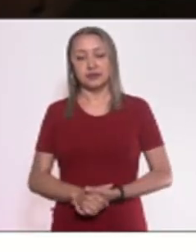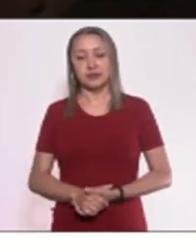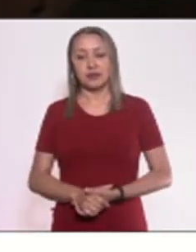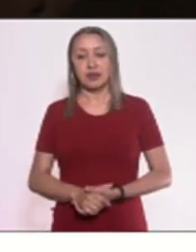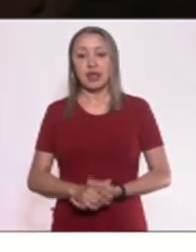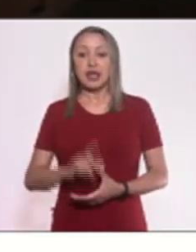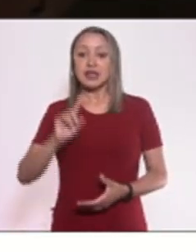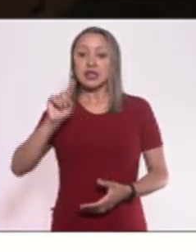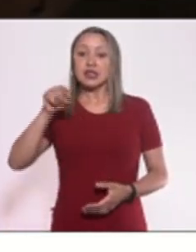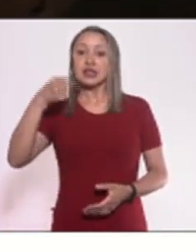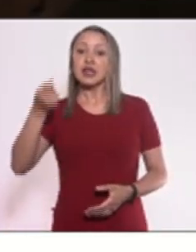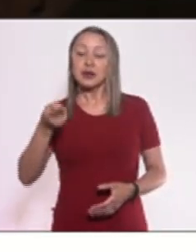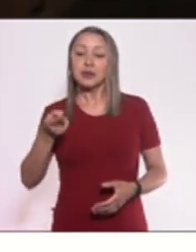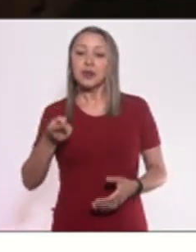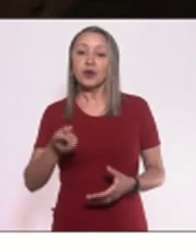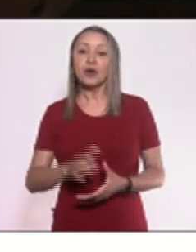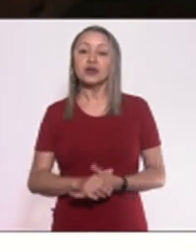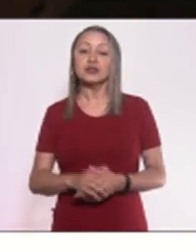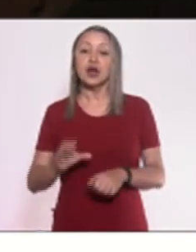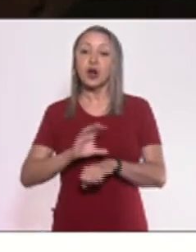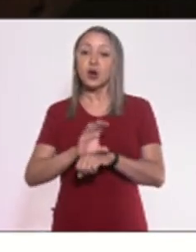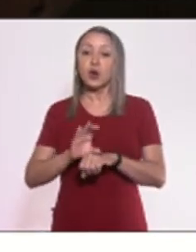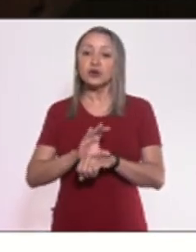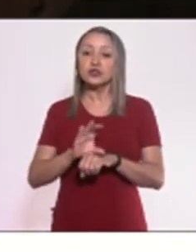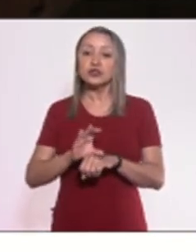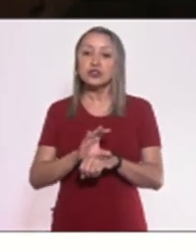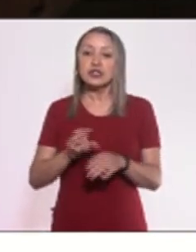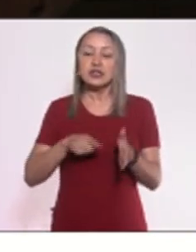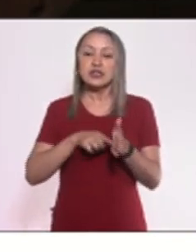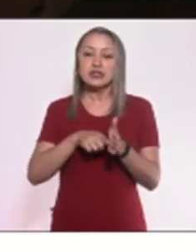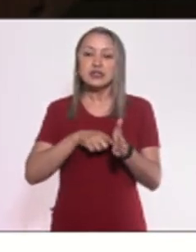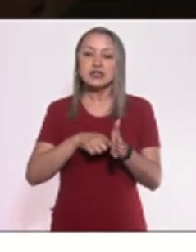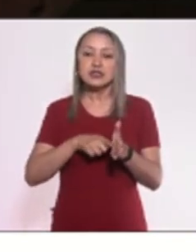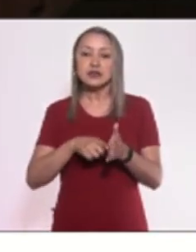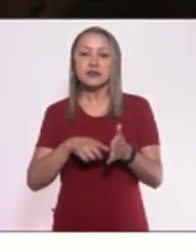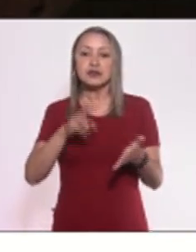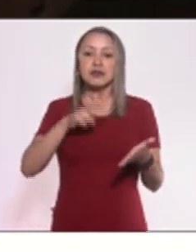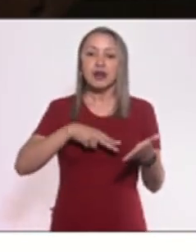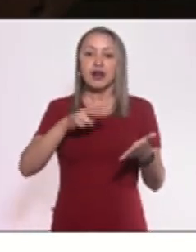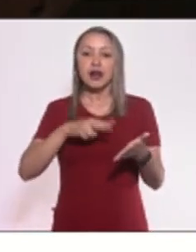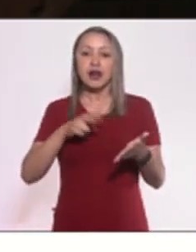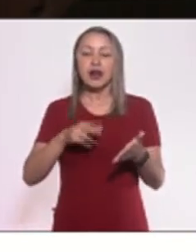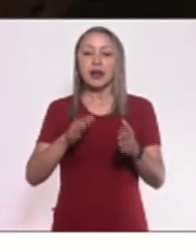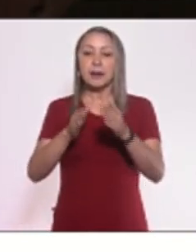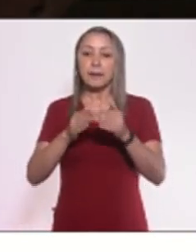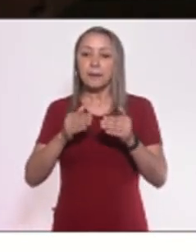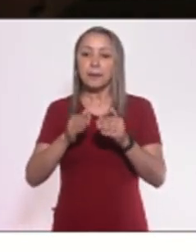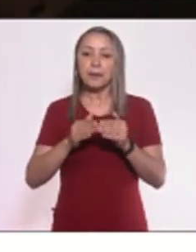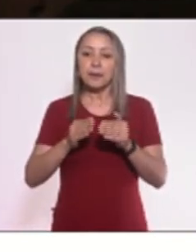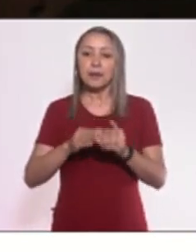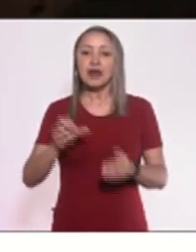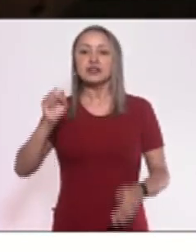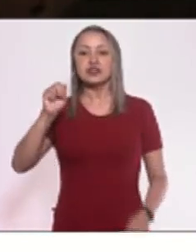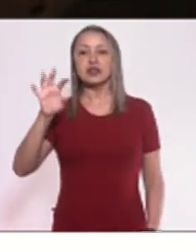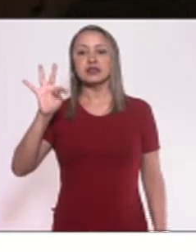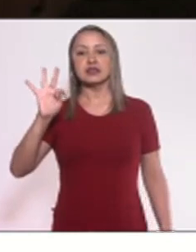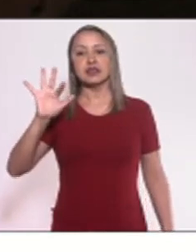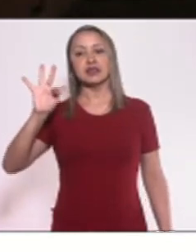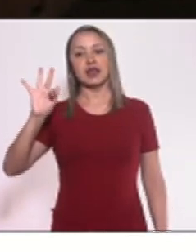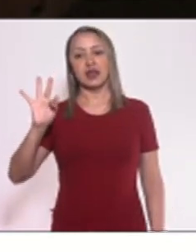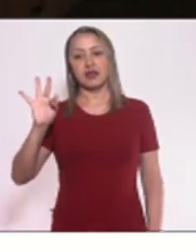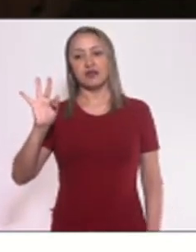dispositivo constitucional que foi concluído. Aí vai para o Supremo Tribunal